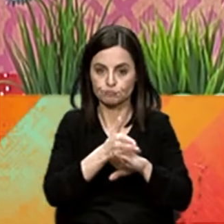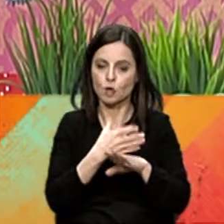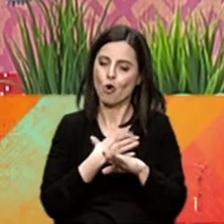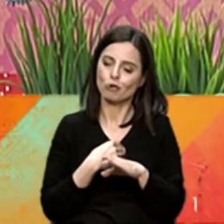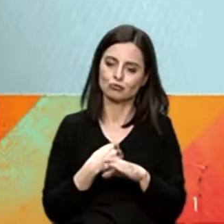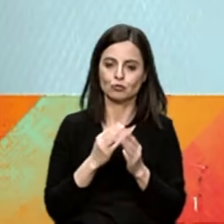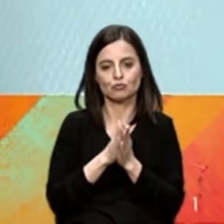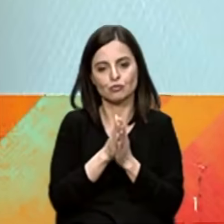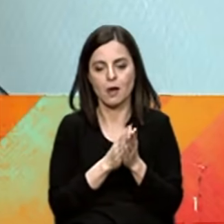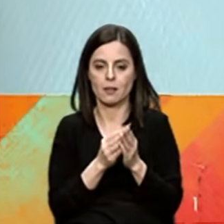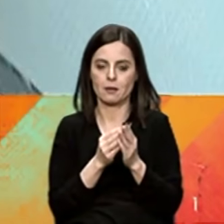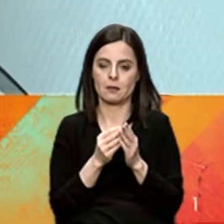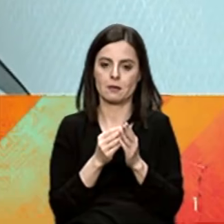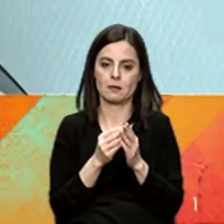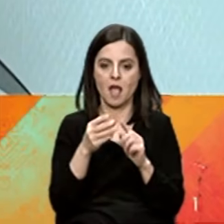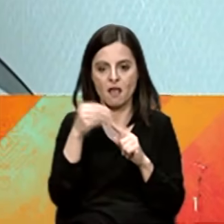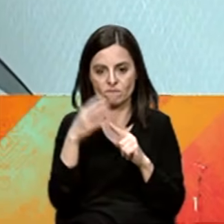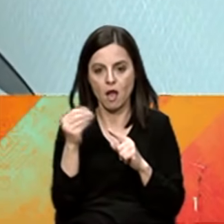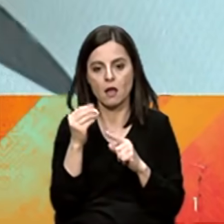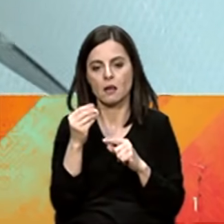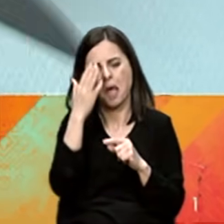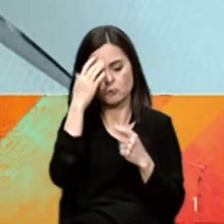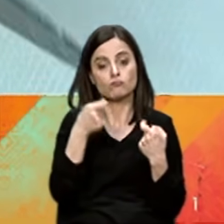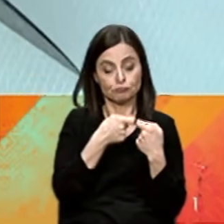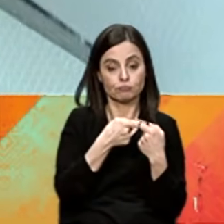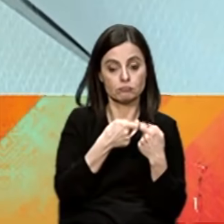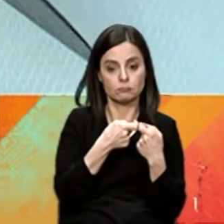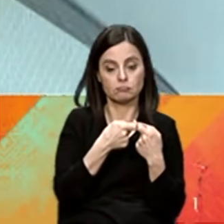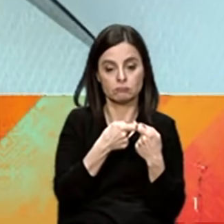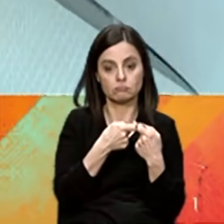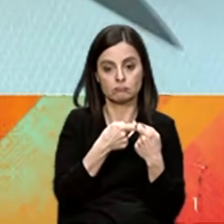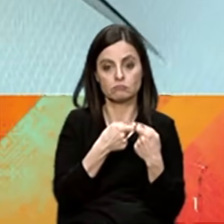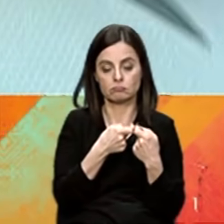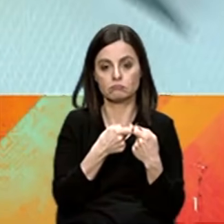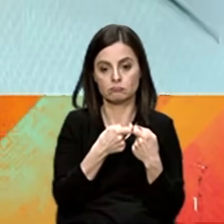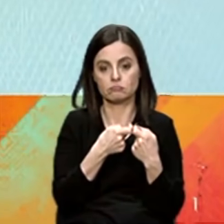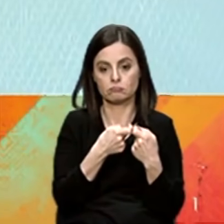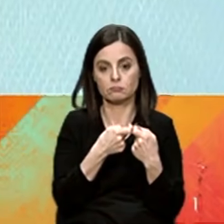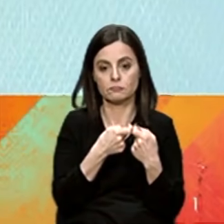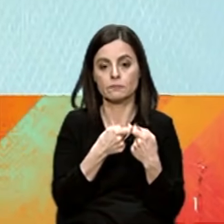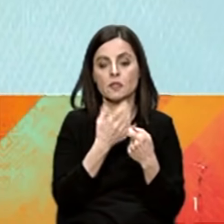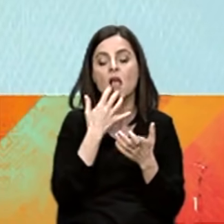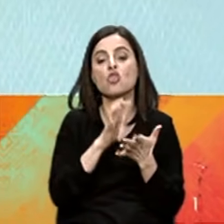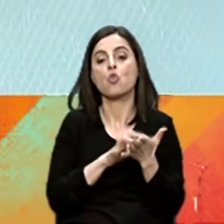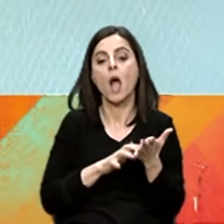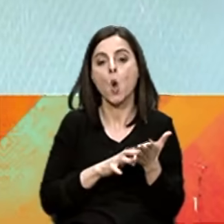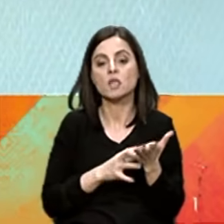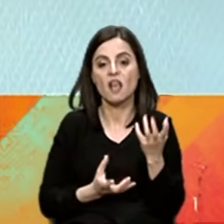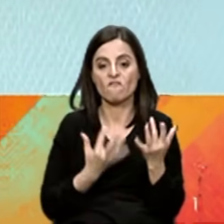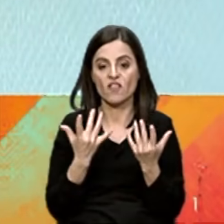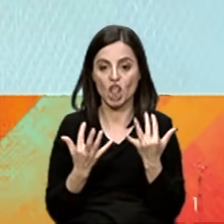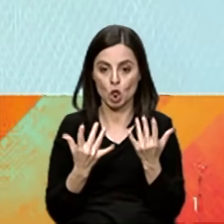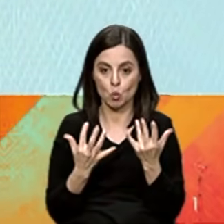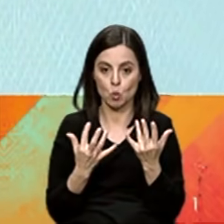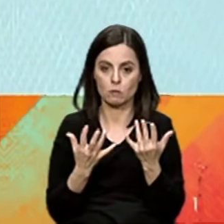ervinha, uma erva. Acho que os coentros combinam bem aqui com os sabores do nosso arroz frito. Mas, obviamente, é